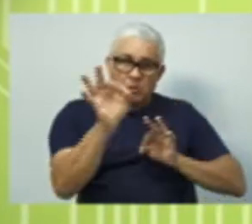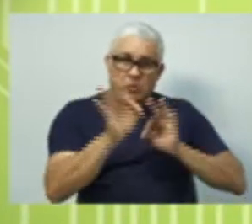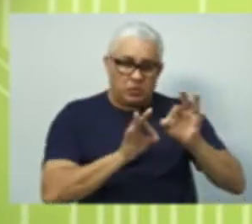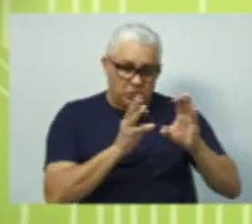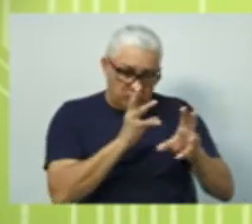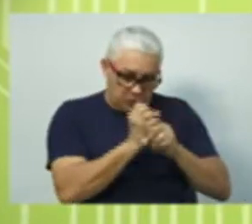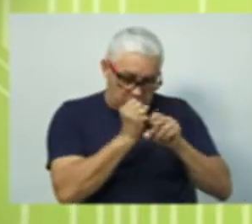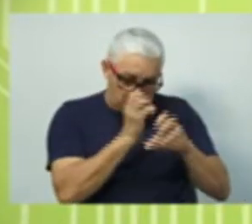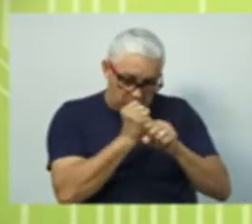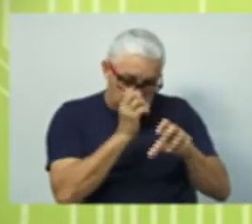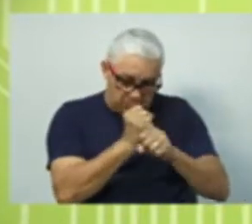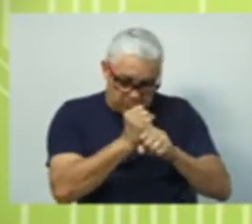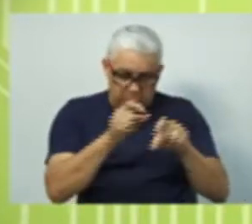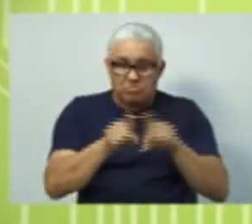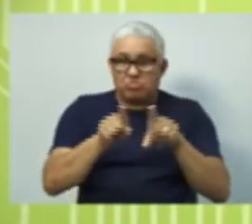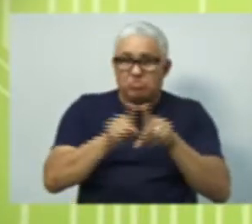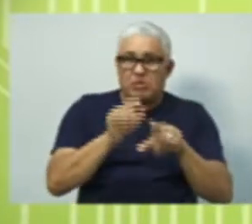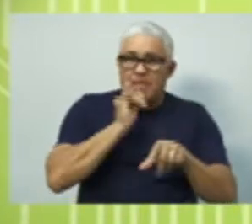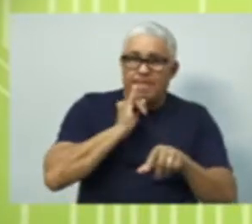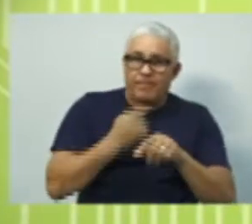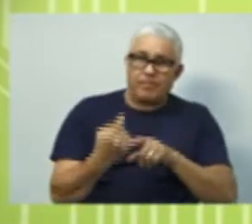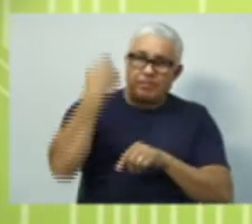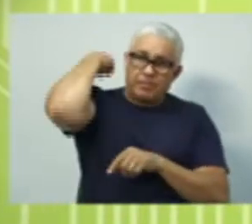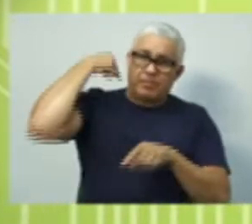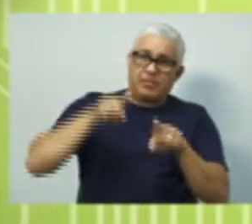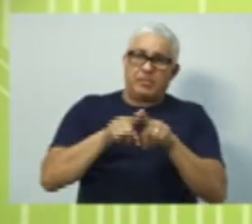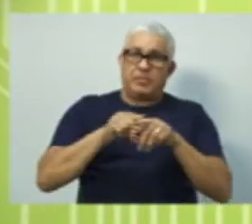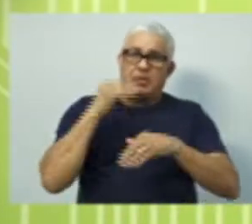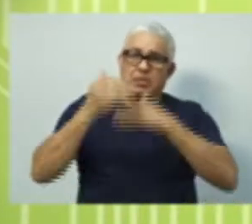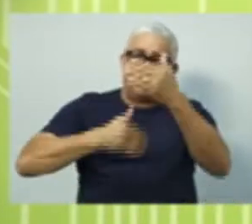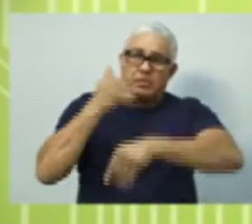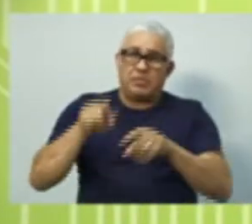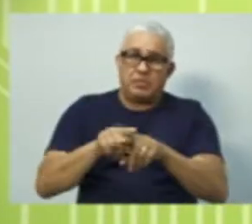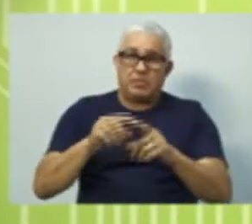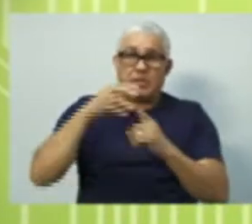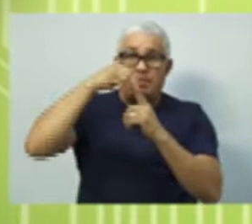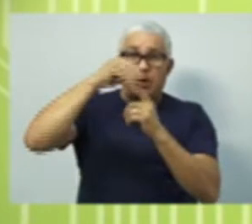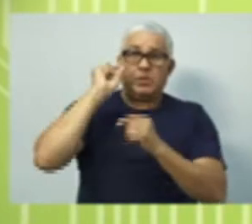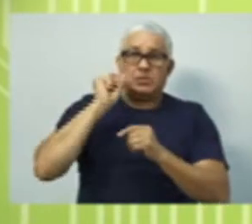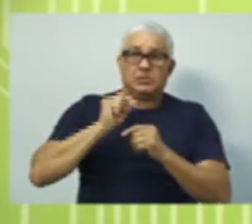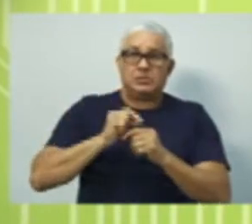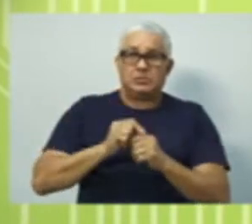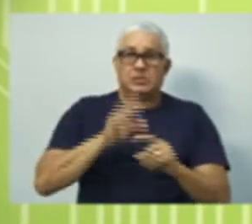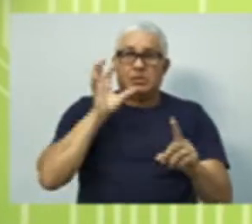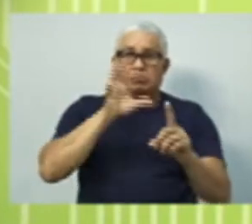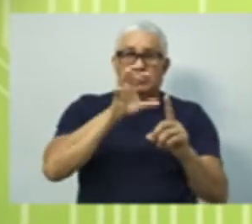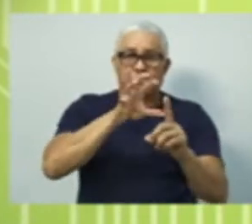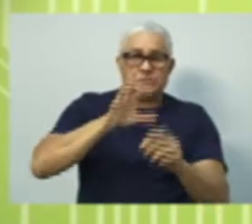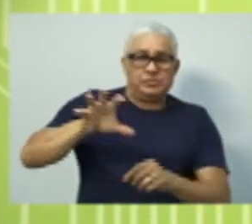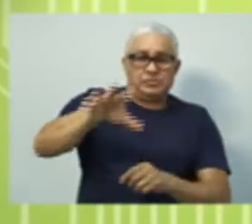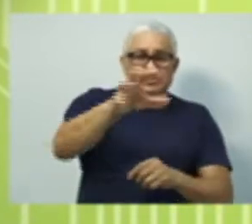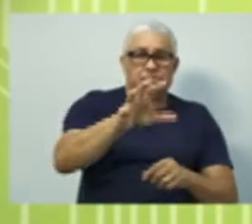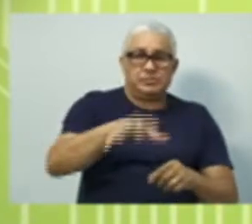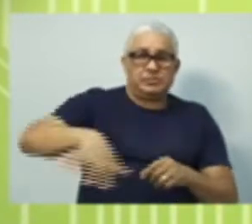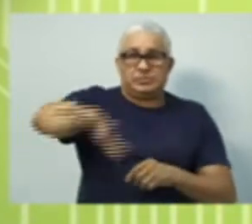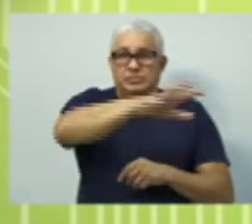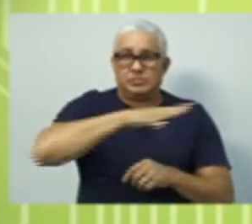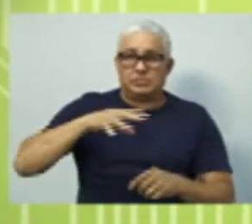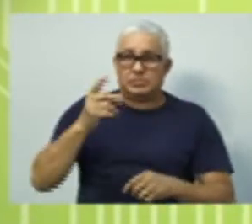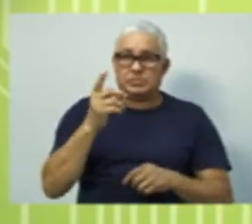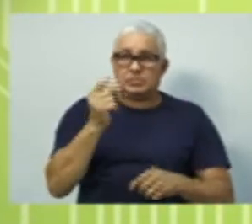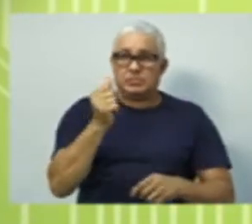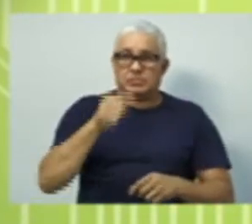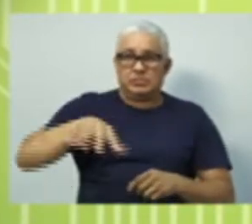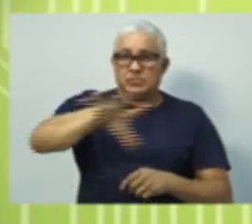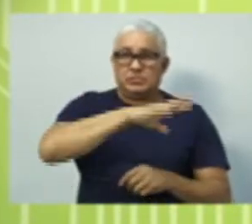previsões, de exemplos anteriores, de situações anteriores, da evolução e principalmente da influência do meio externo, porque a economia externa vai